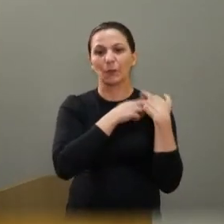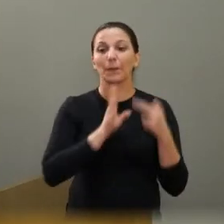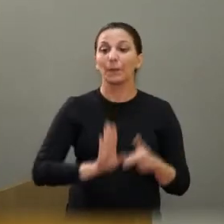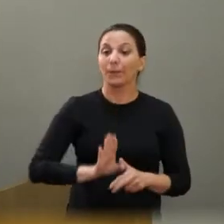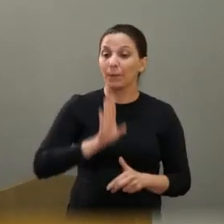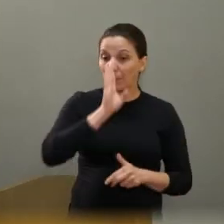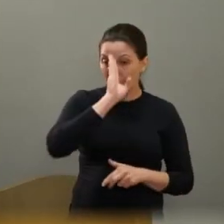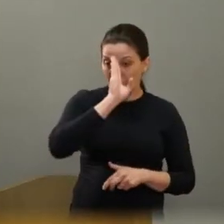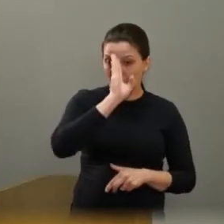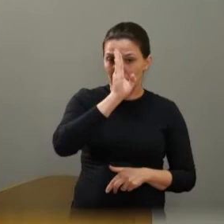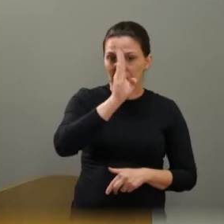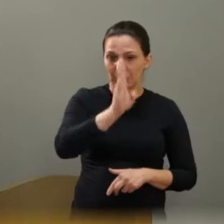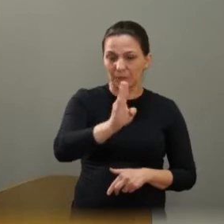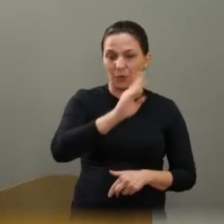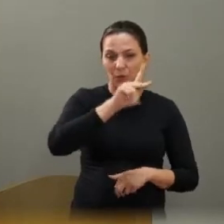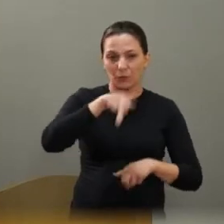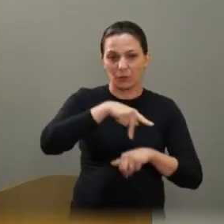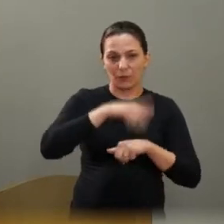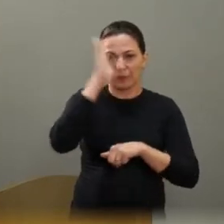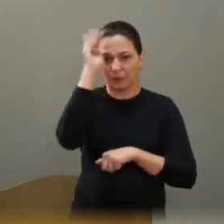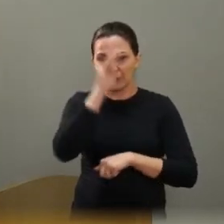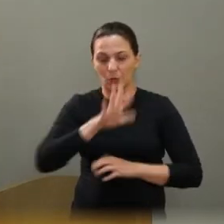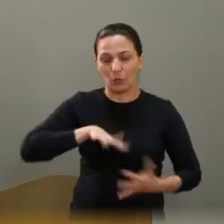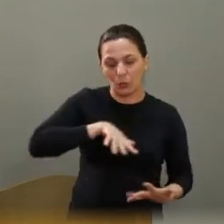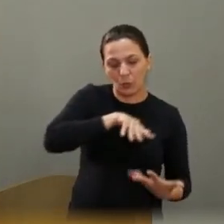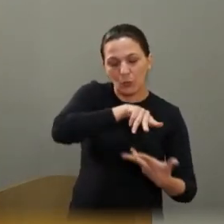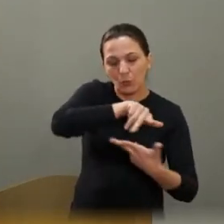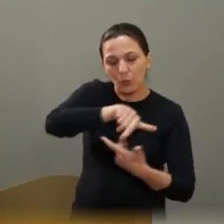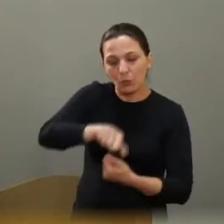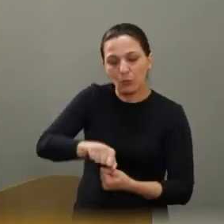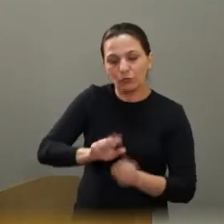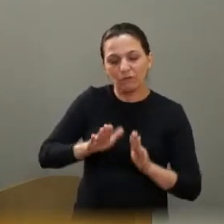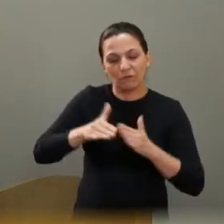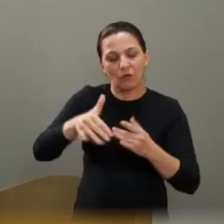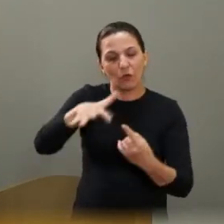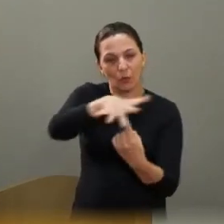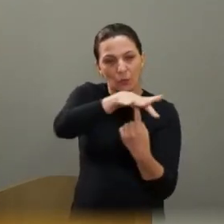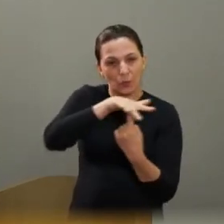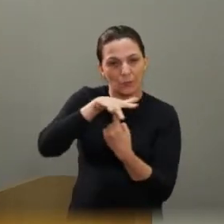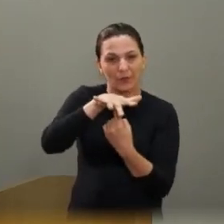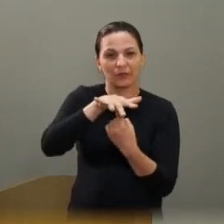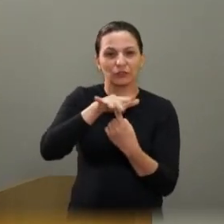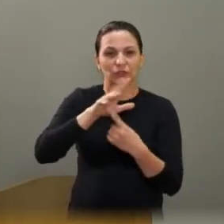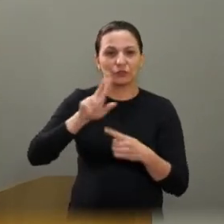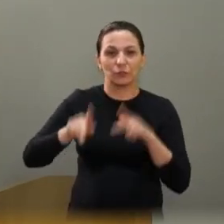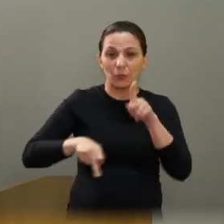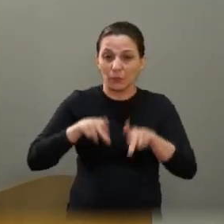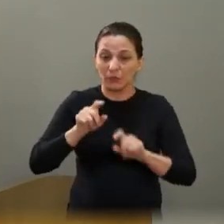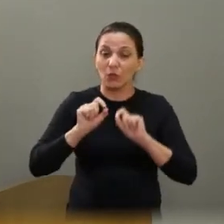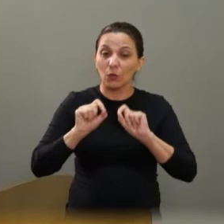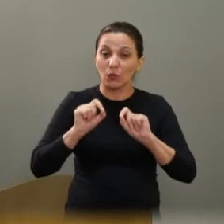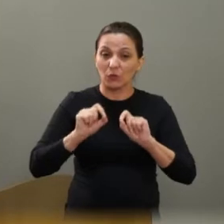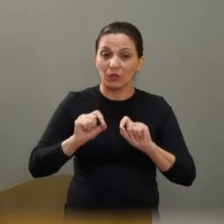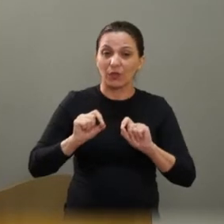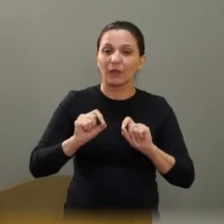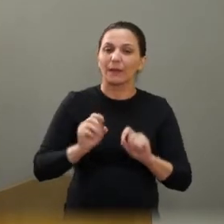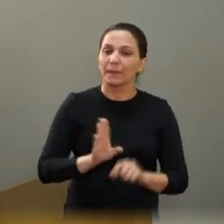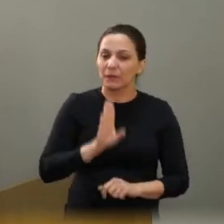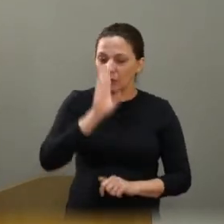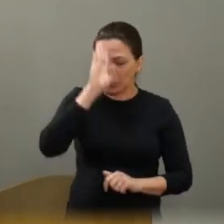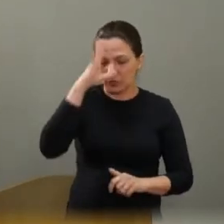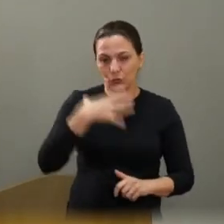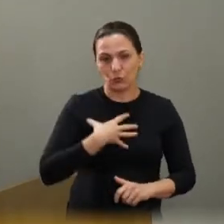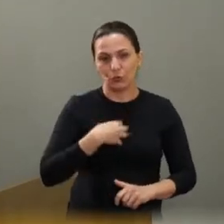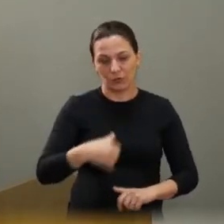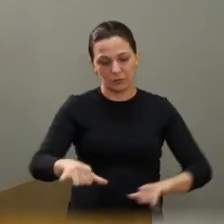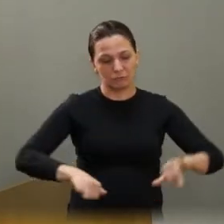principal principalmente para sermos um dos países no mundo como um todo que é o meio ambiente nós a população e principalmente os nossos